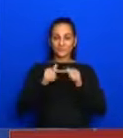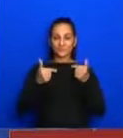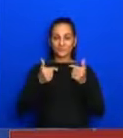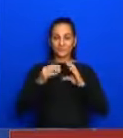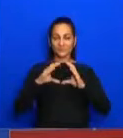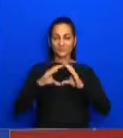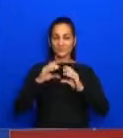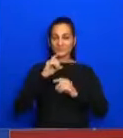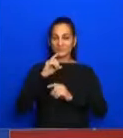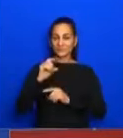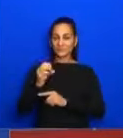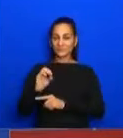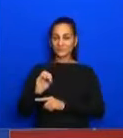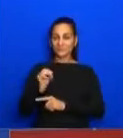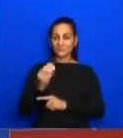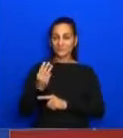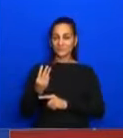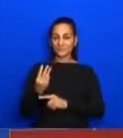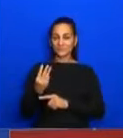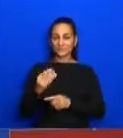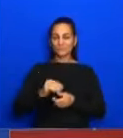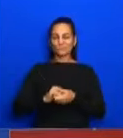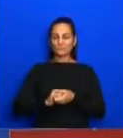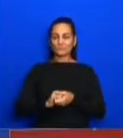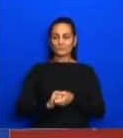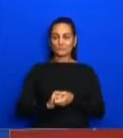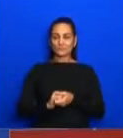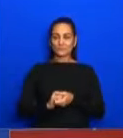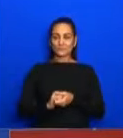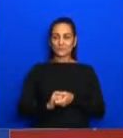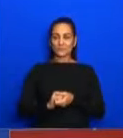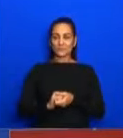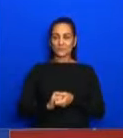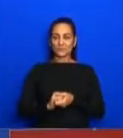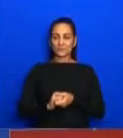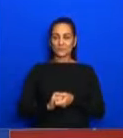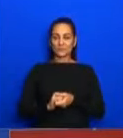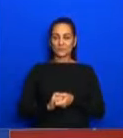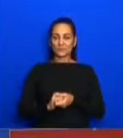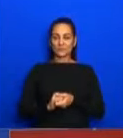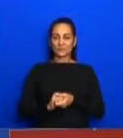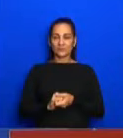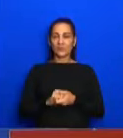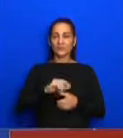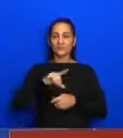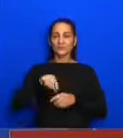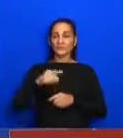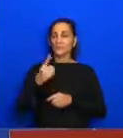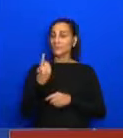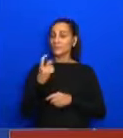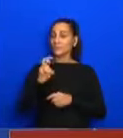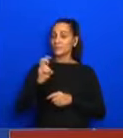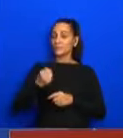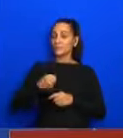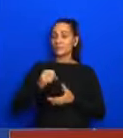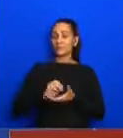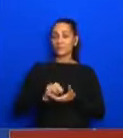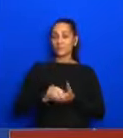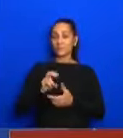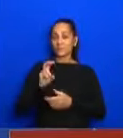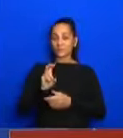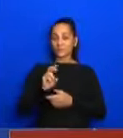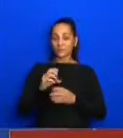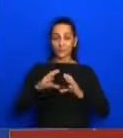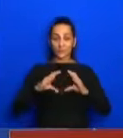Vem sorte. Bola verde 03. Verde 03. Foram sorteados 15 números. Faltam